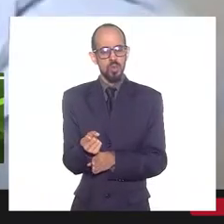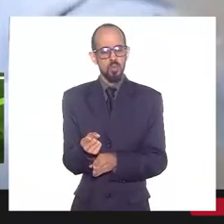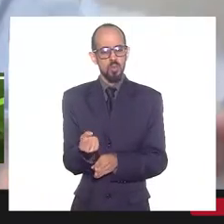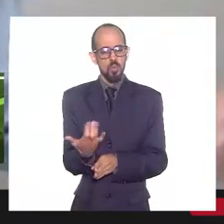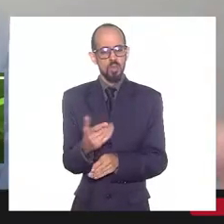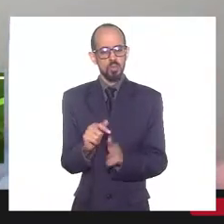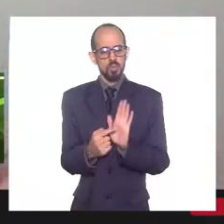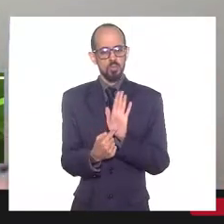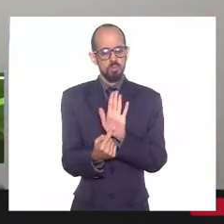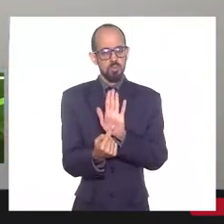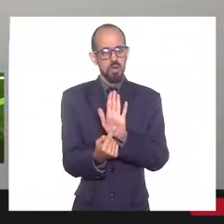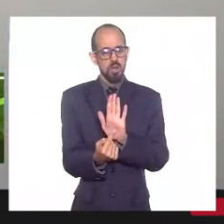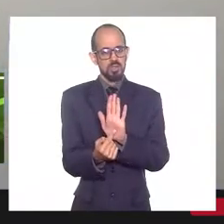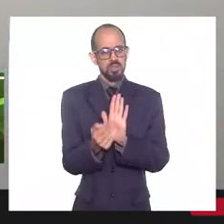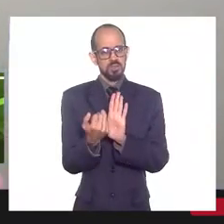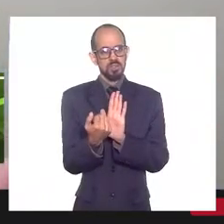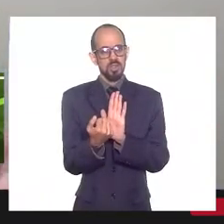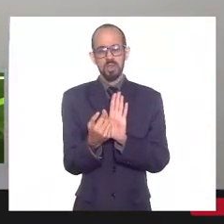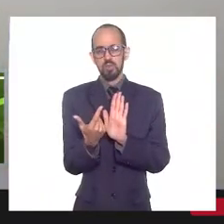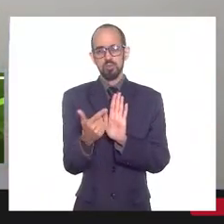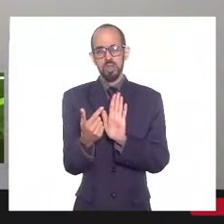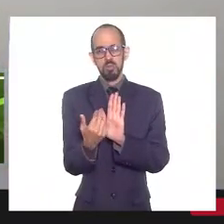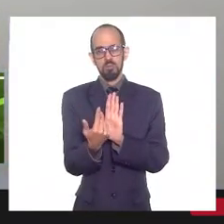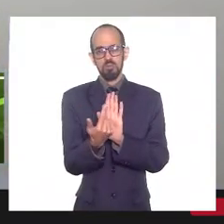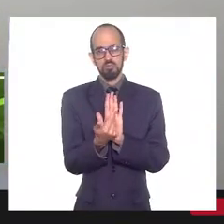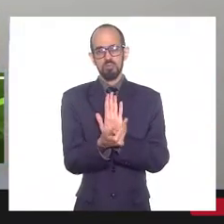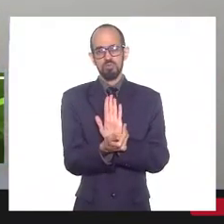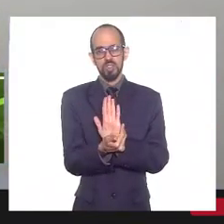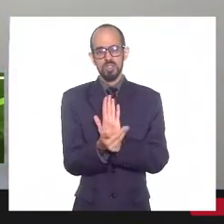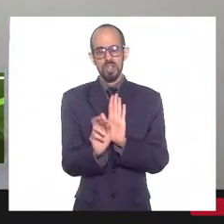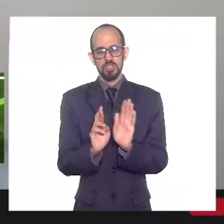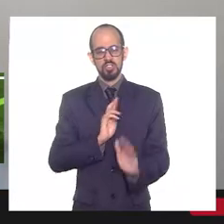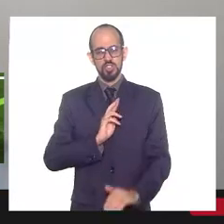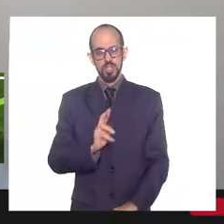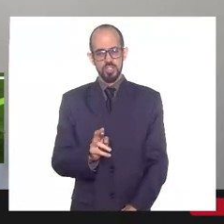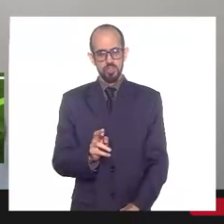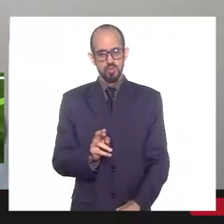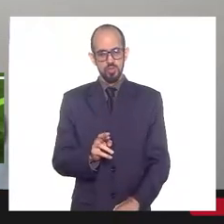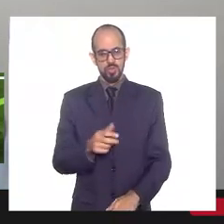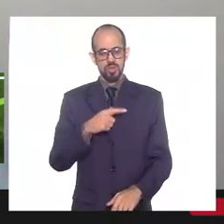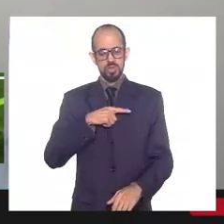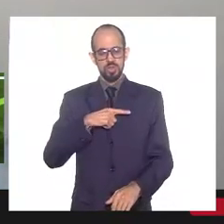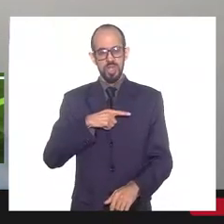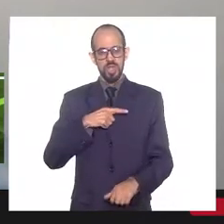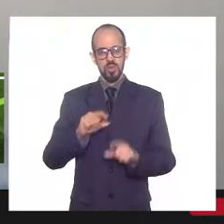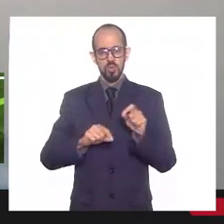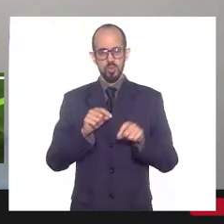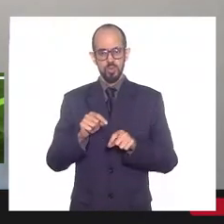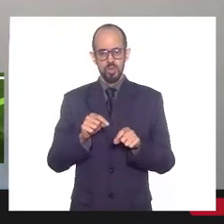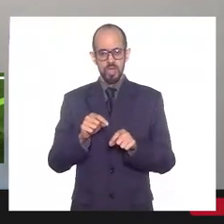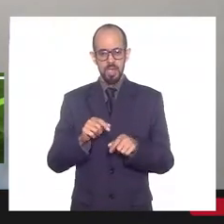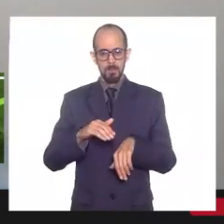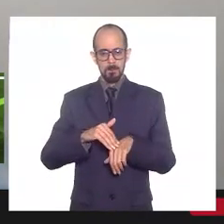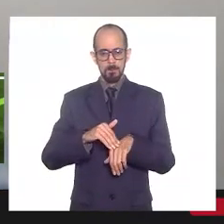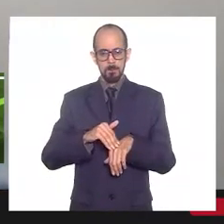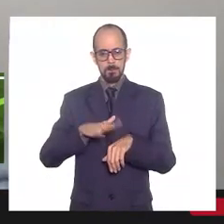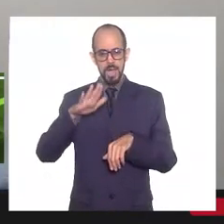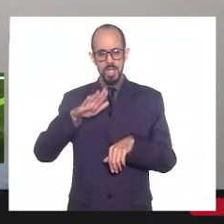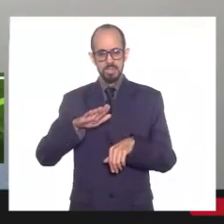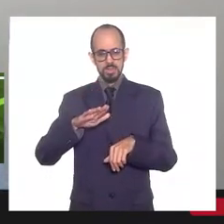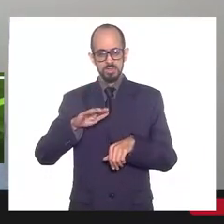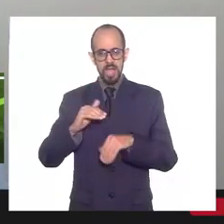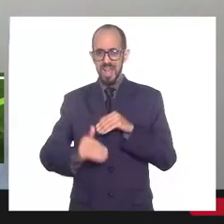presença da diversidade religiosa é do Brasil a verdade nós temos é uma uma prevalência uma predominância